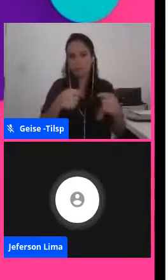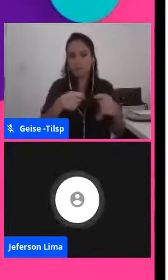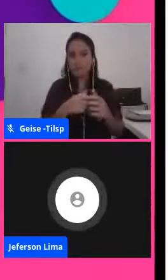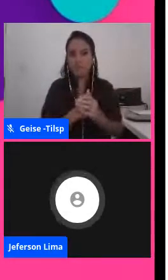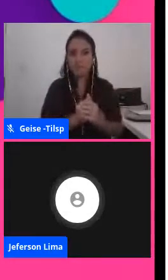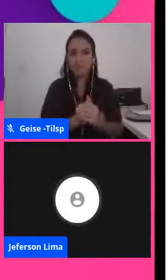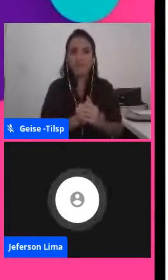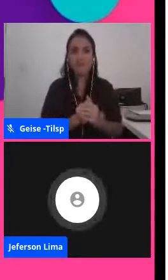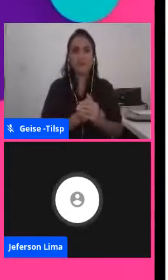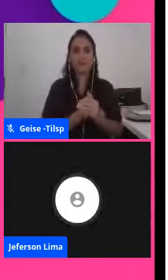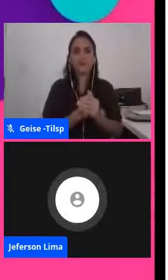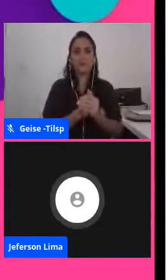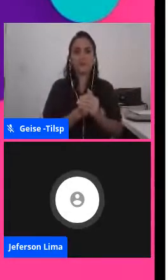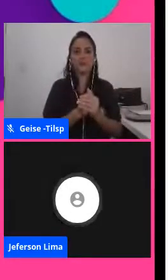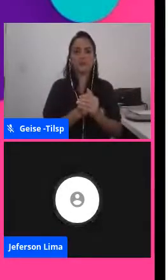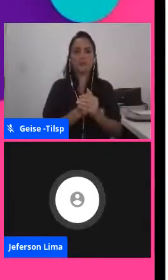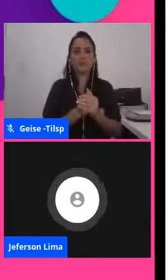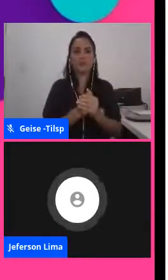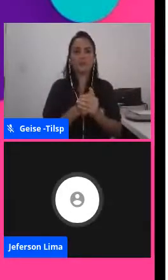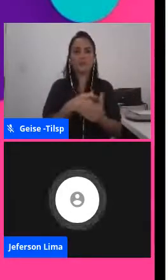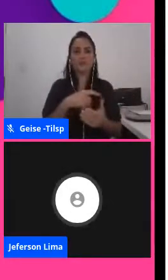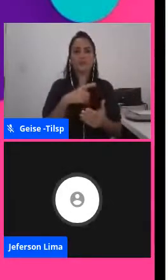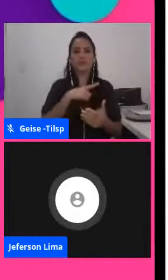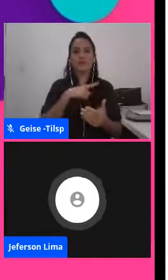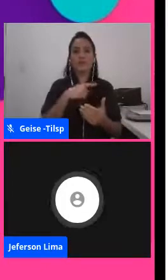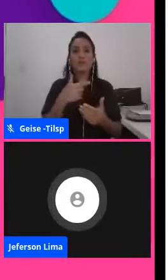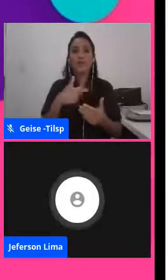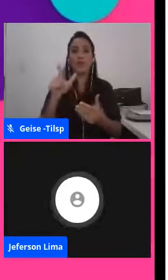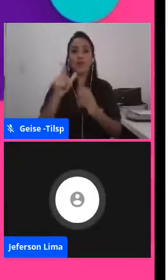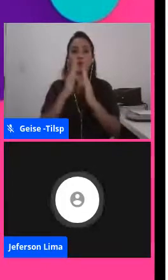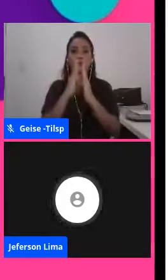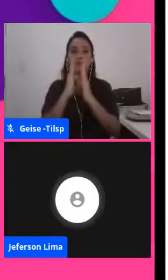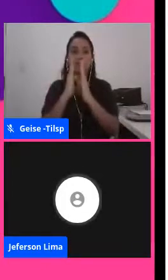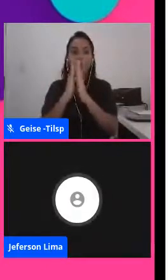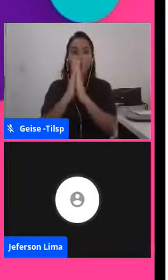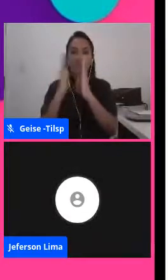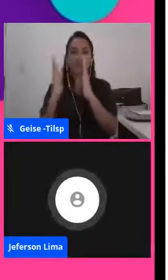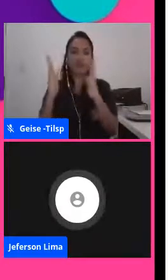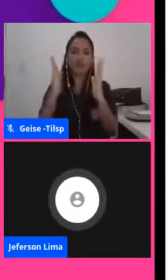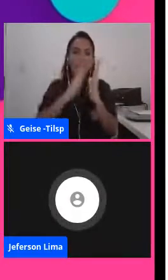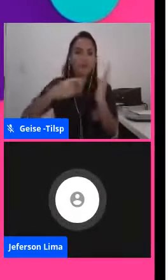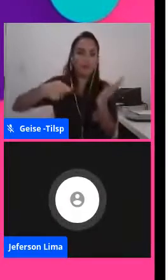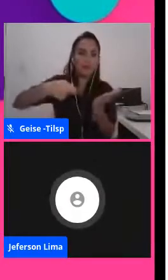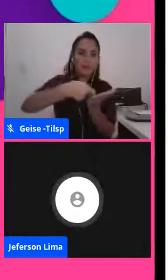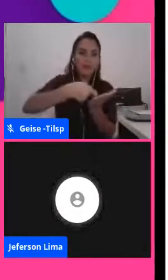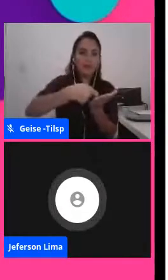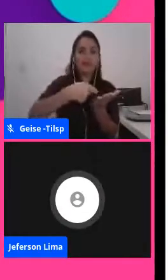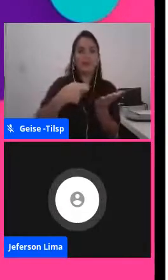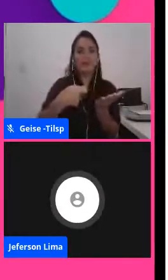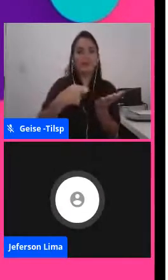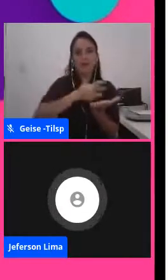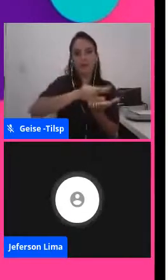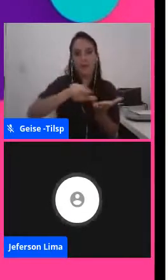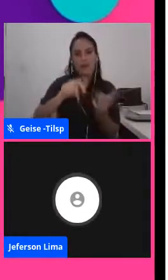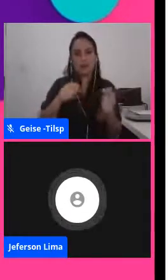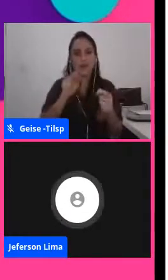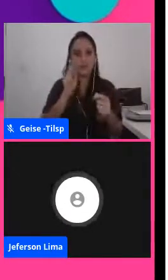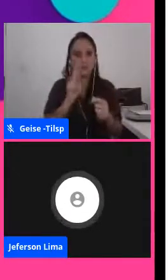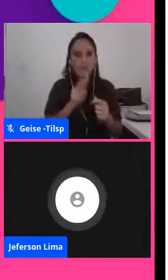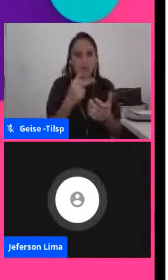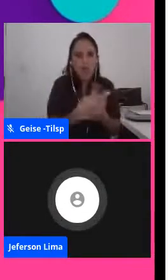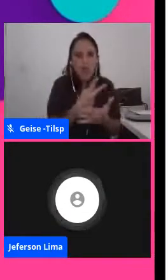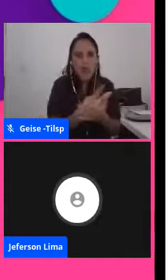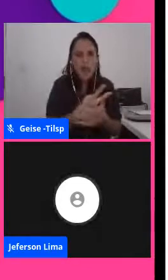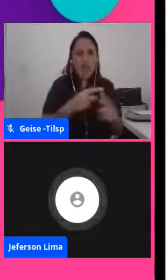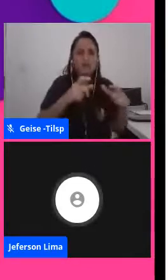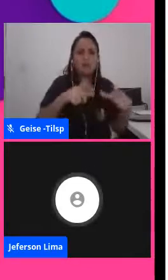eu conecto ali uma interface de tag, né, e eu consigo ver o erro, né, eu consigo fazer um debug quase como eu faço no